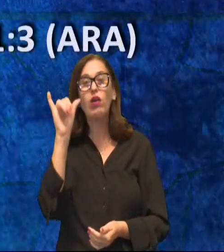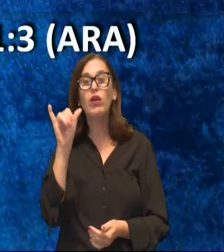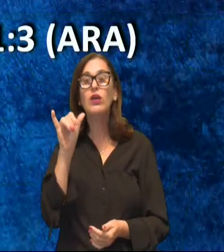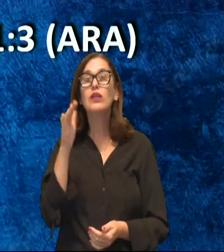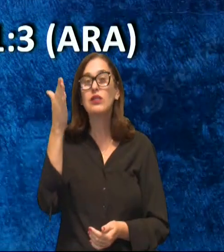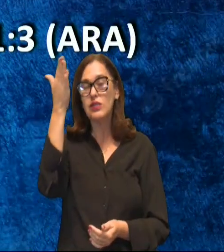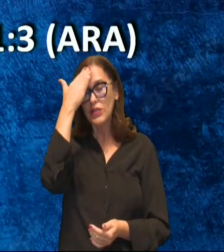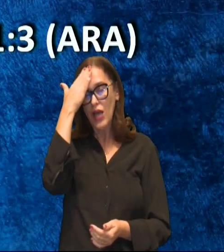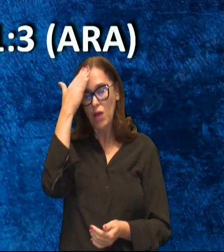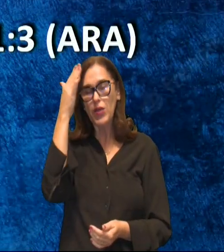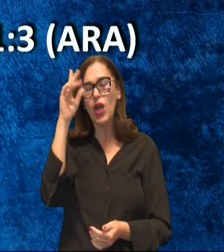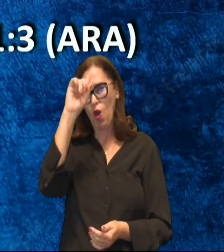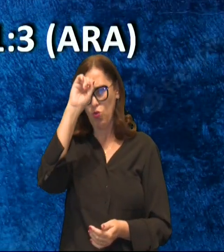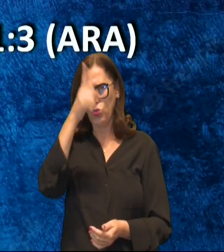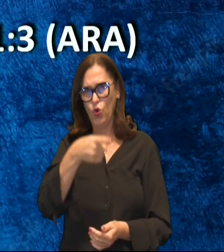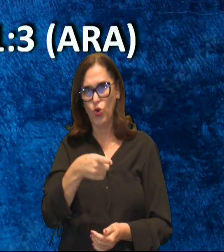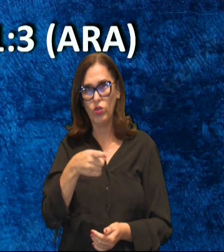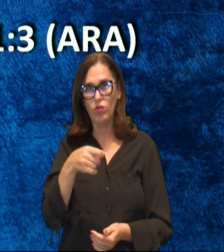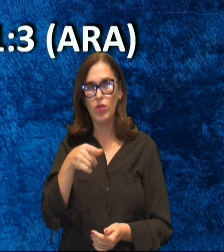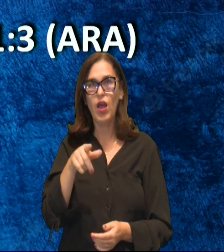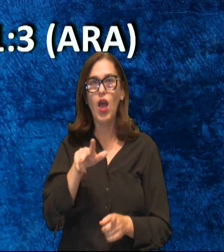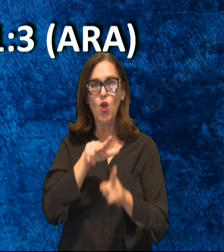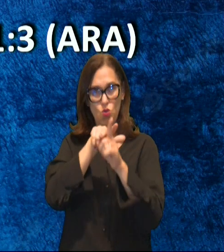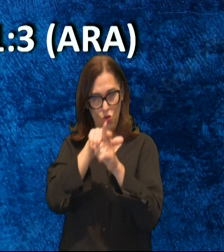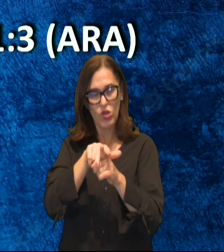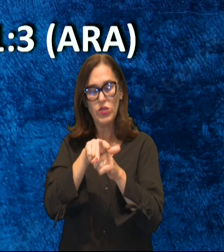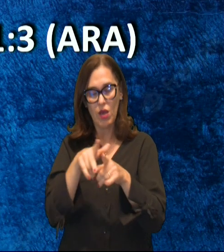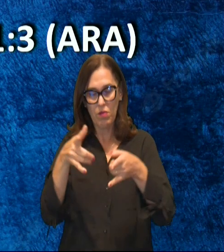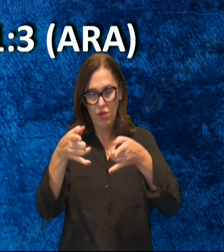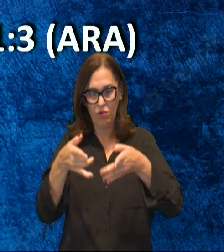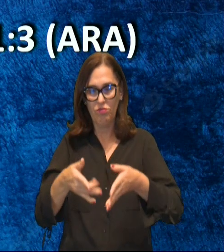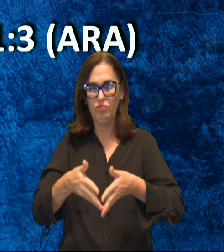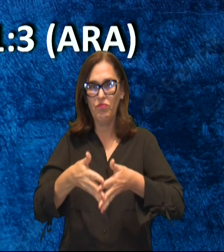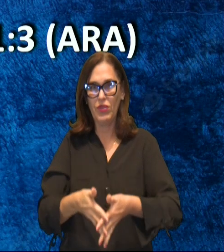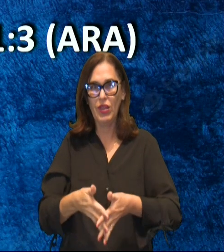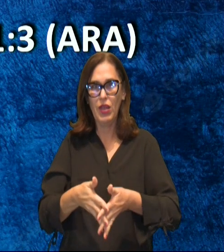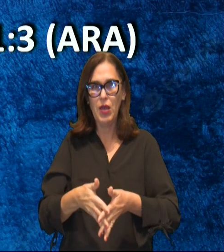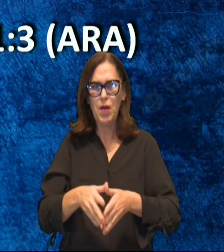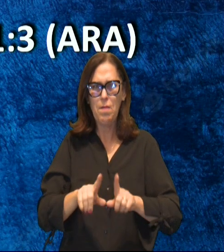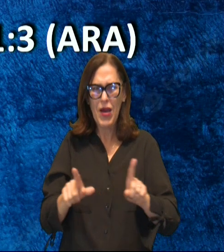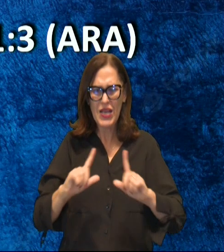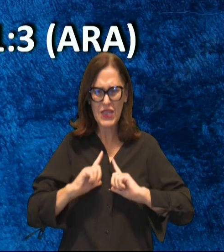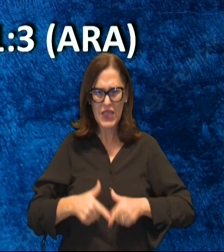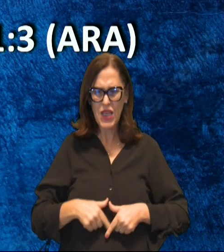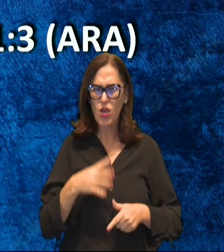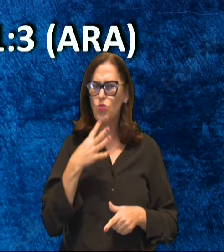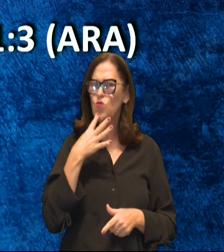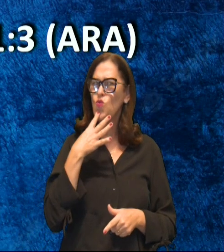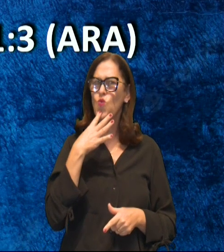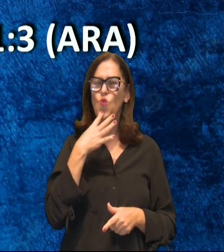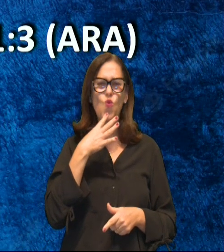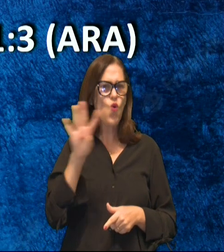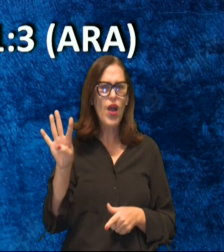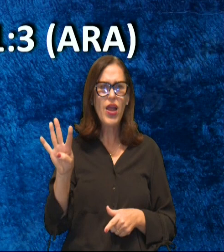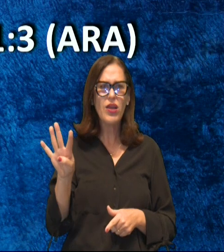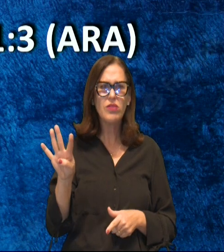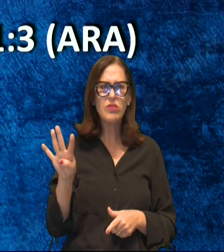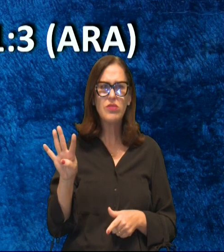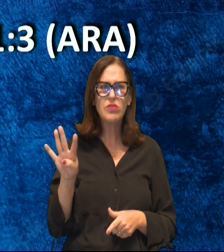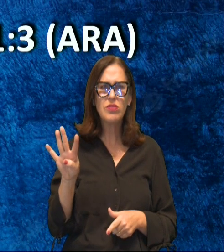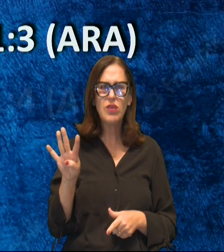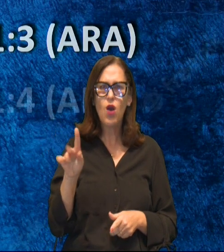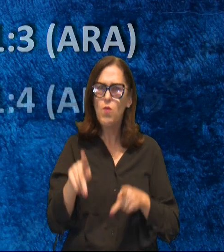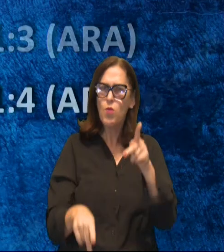o jumento, o dono da sua manjedoura, mas Israel não tem conhecimento, o meu povo não